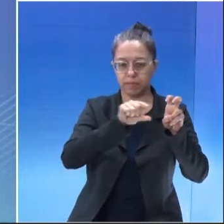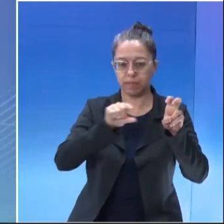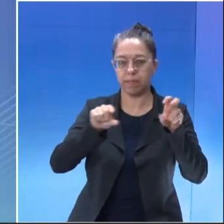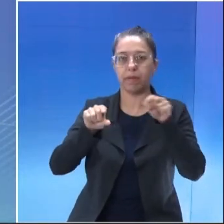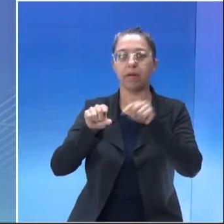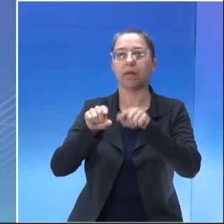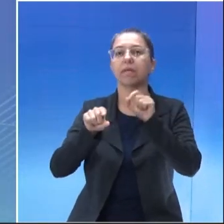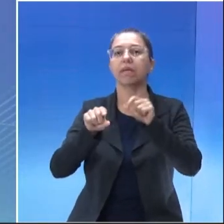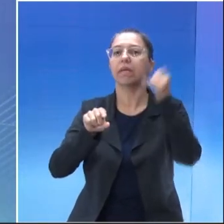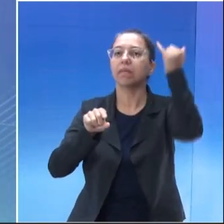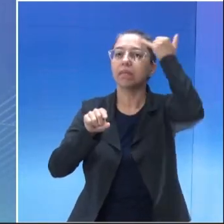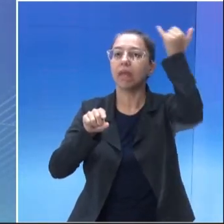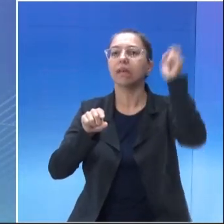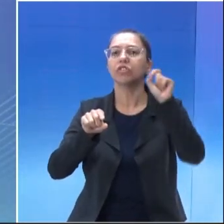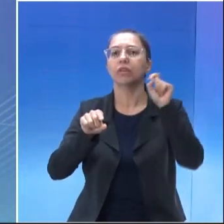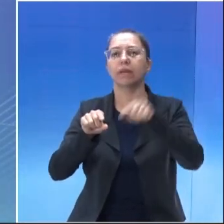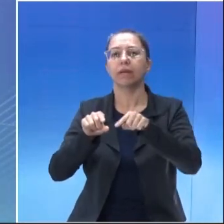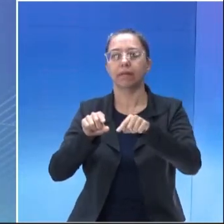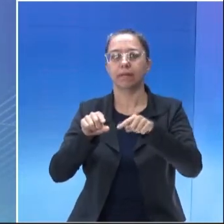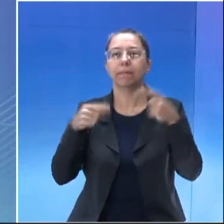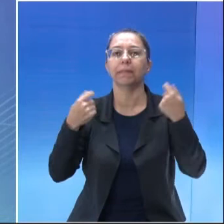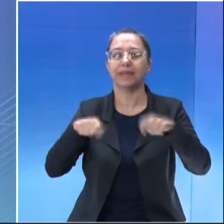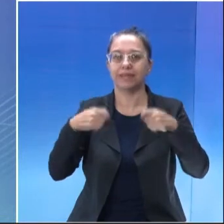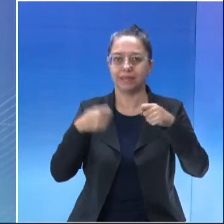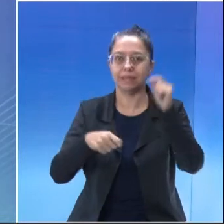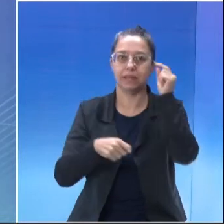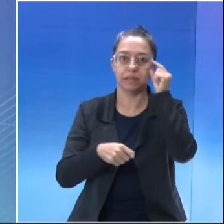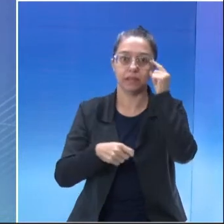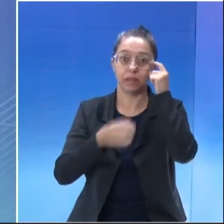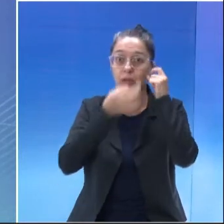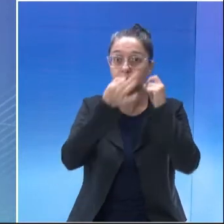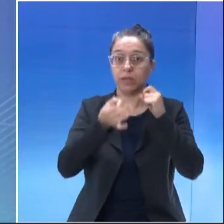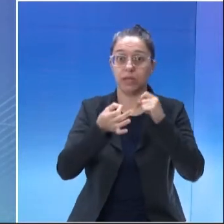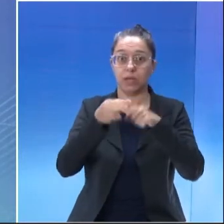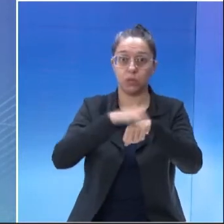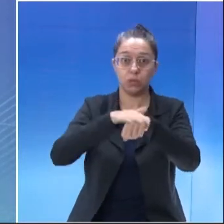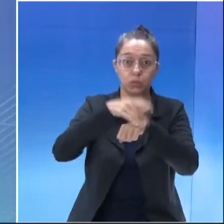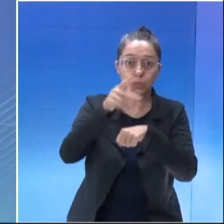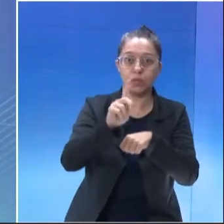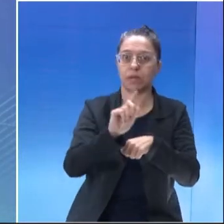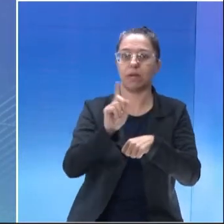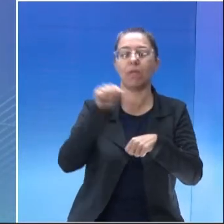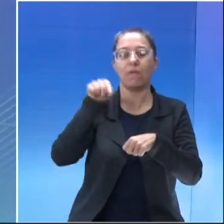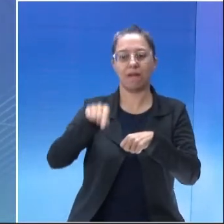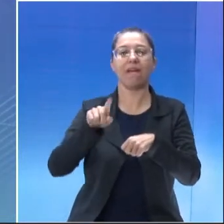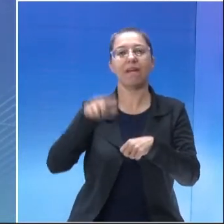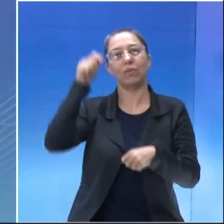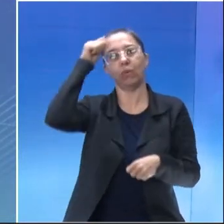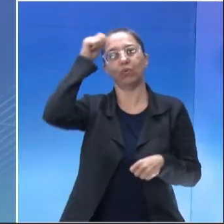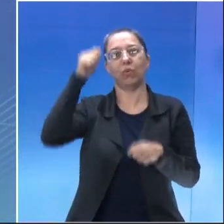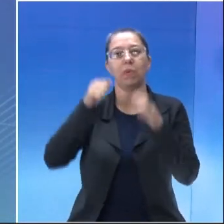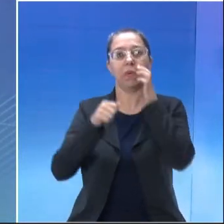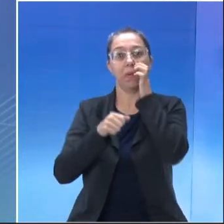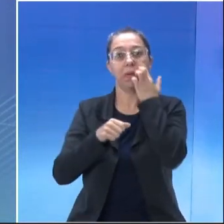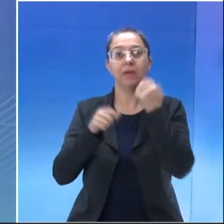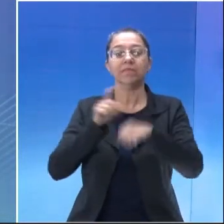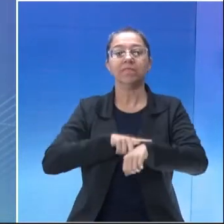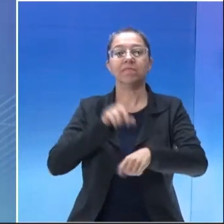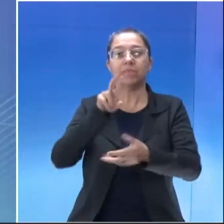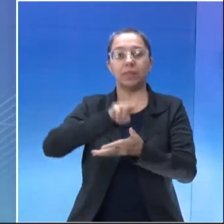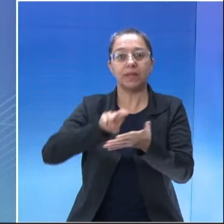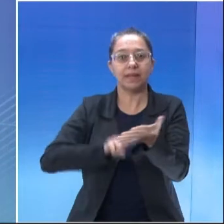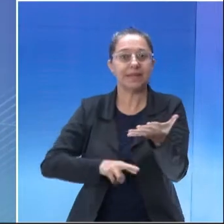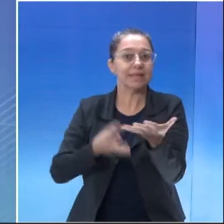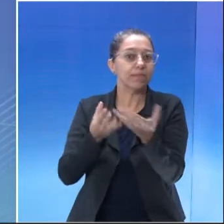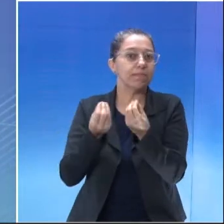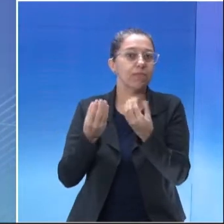aquela ideia, de quem é aquele argumento, de quem é aquela opinião. Então nas redações a gente usa muita citação, né?